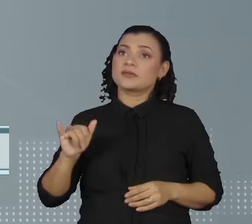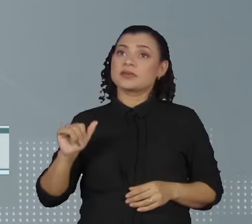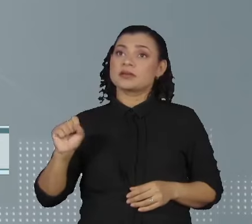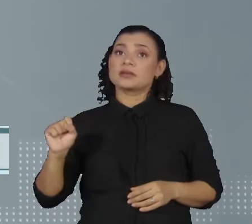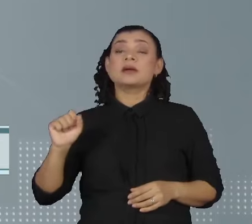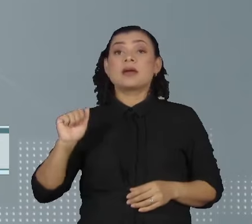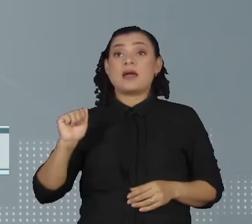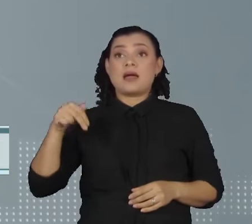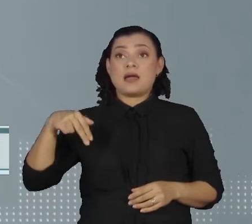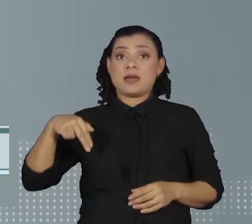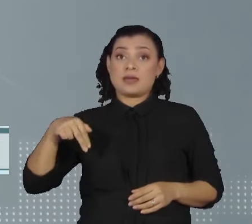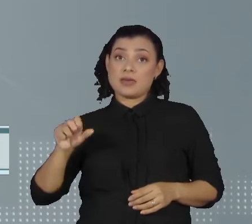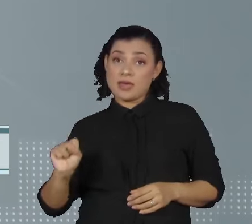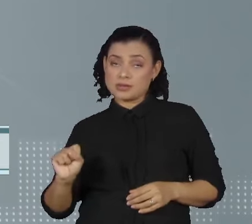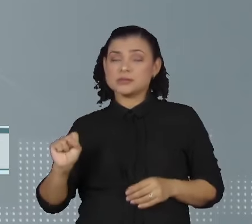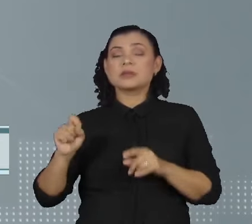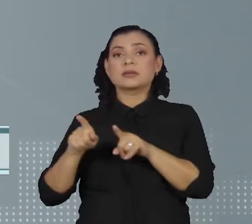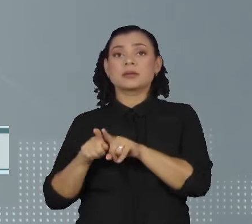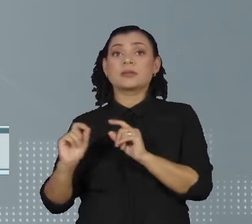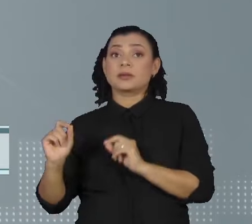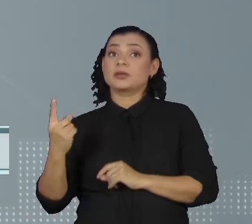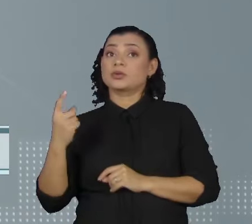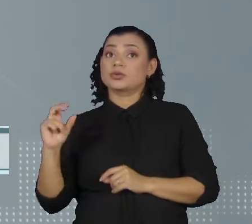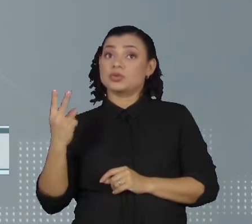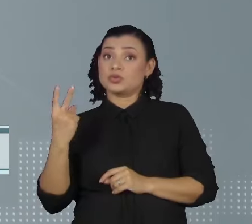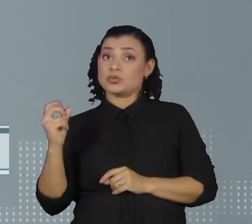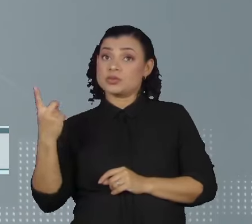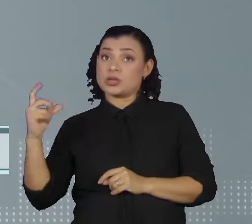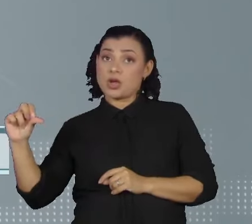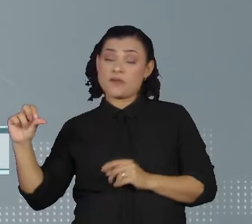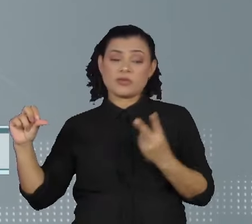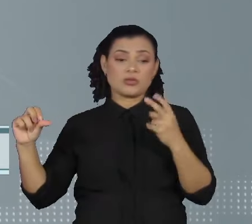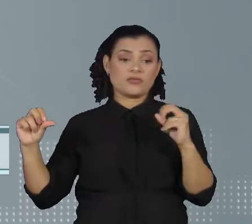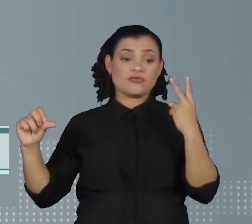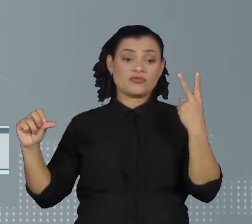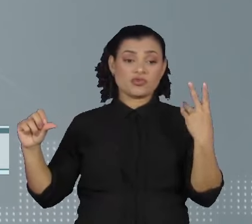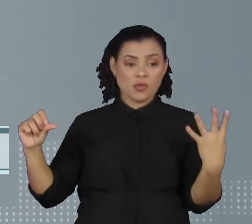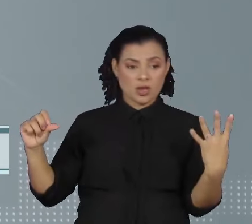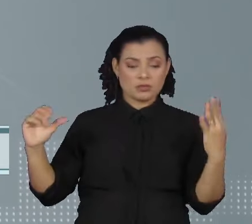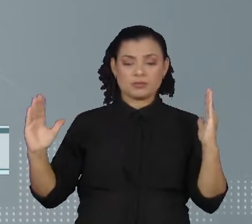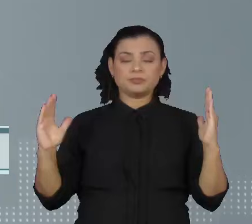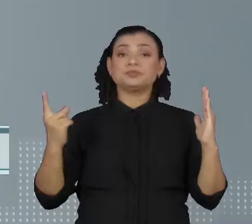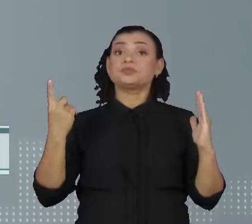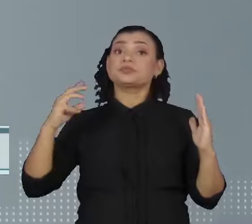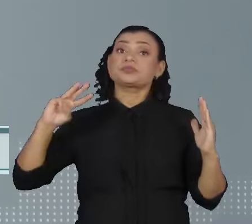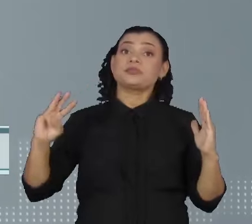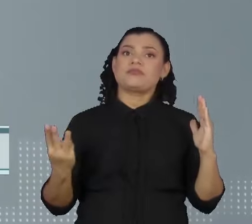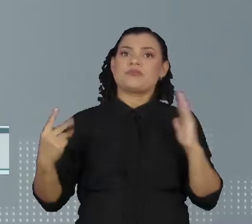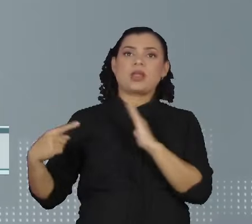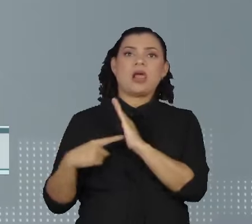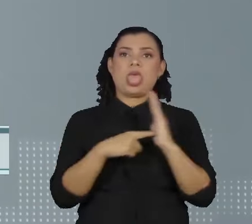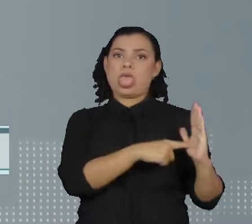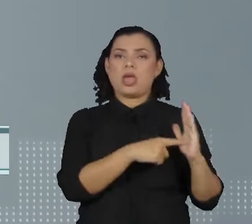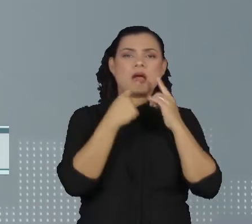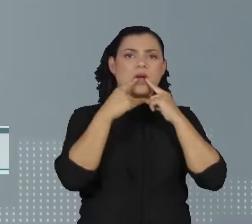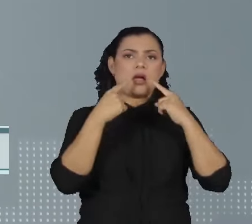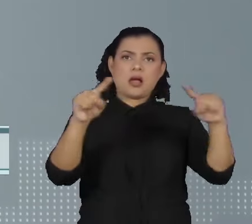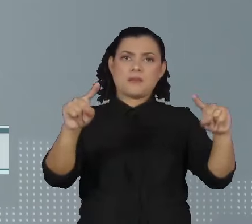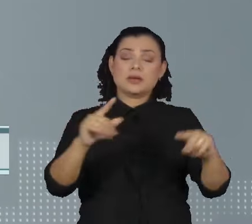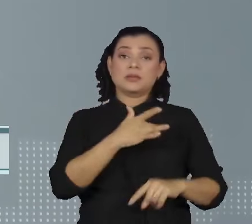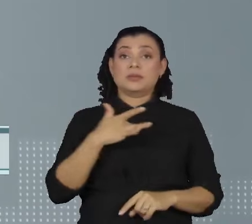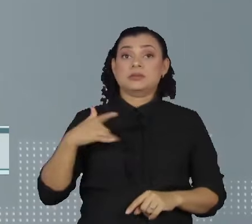de 2019 a 2024, foram recebidas mais de 1 milhão de reclamações referentes aos planos de saúde